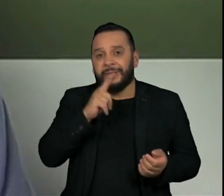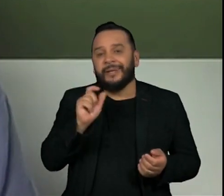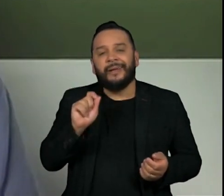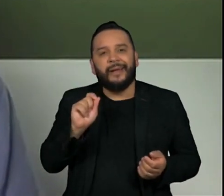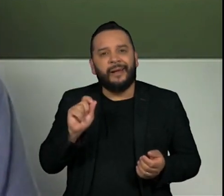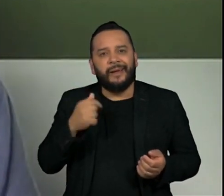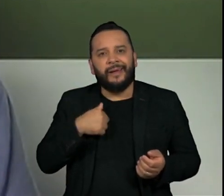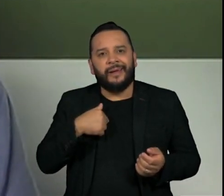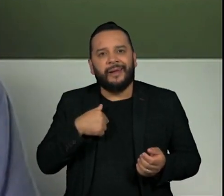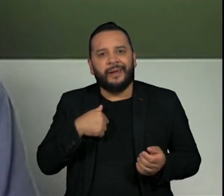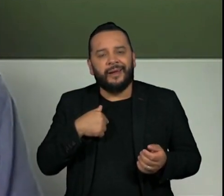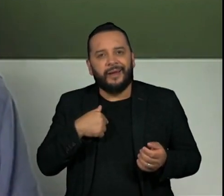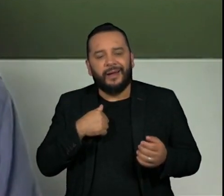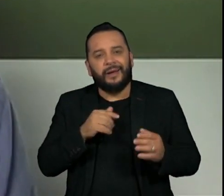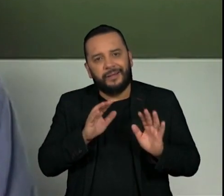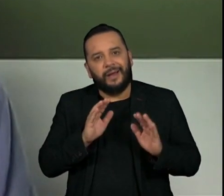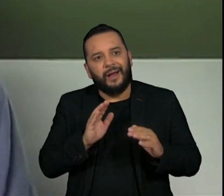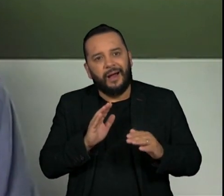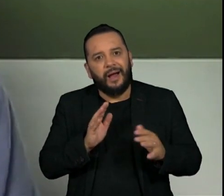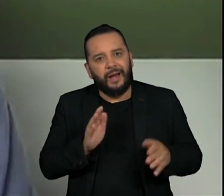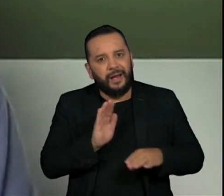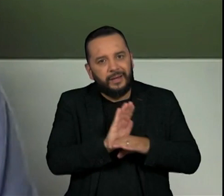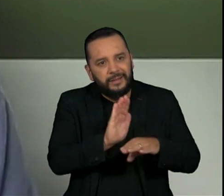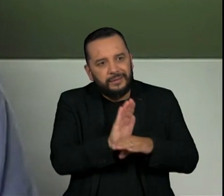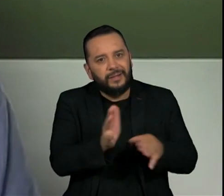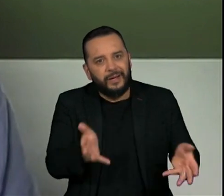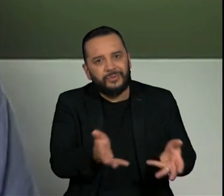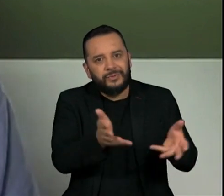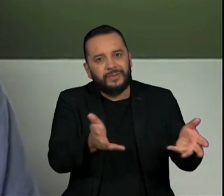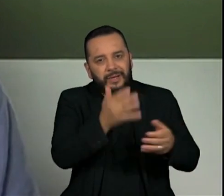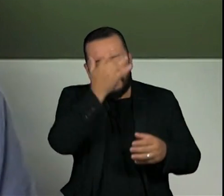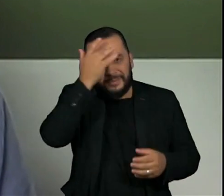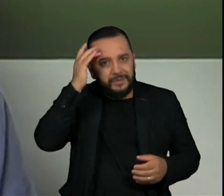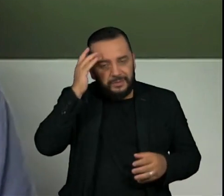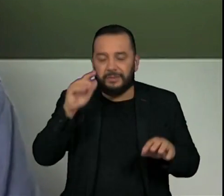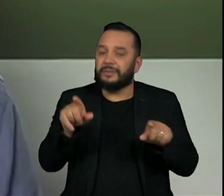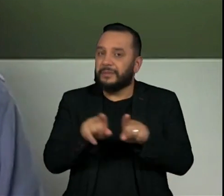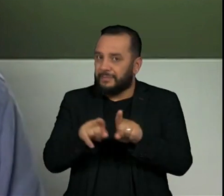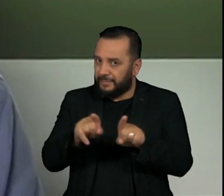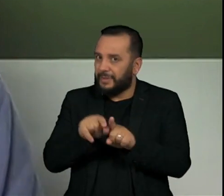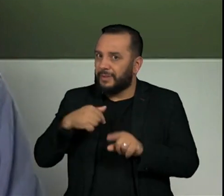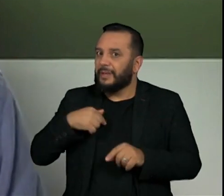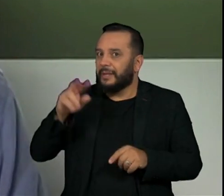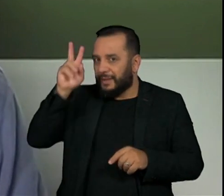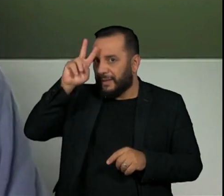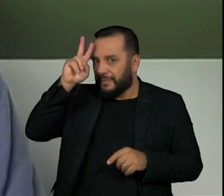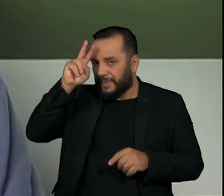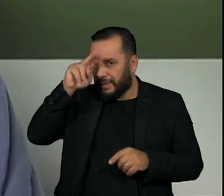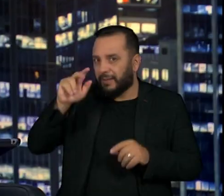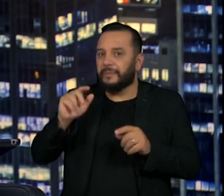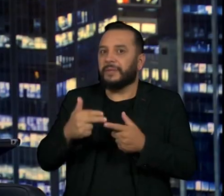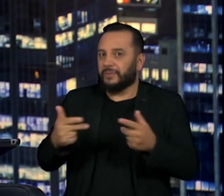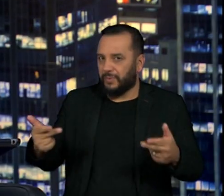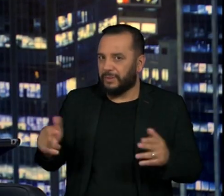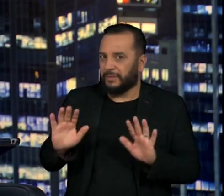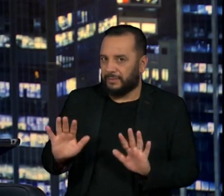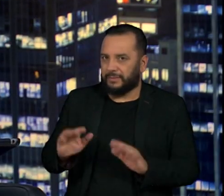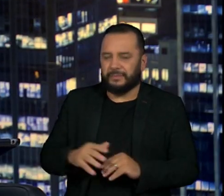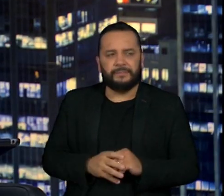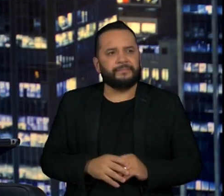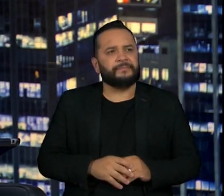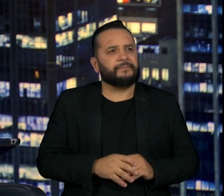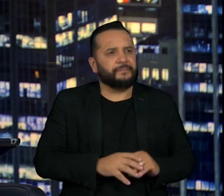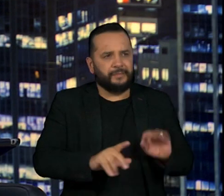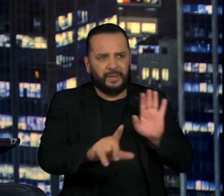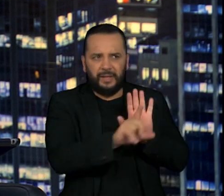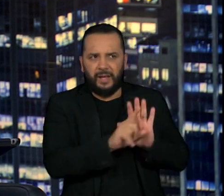receios compreensíveis das pessoas, no mesmo tempo que lembramos a proporção das coisas. Agora, ter um rigor na lei